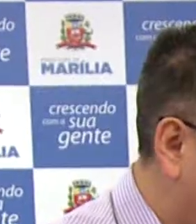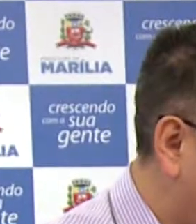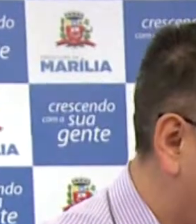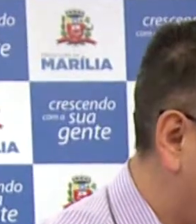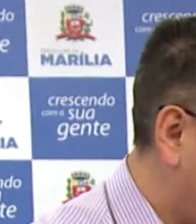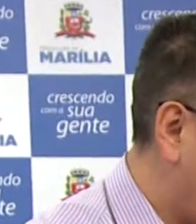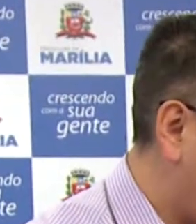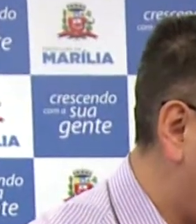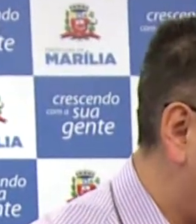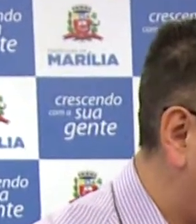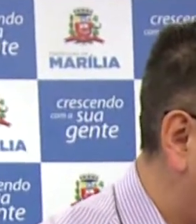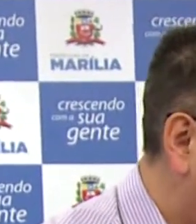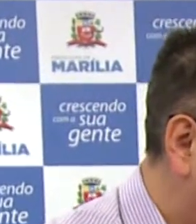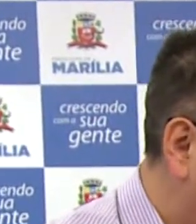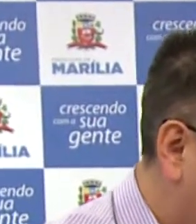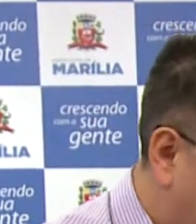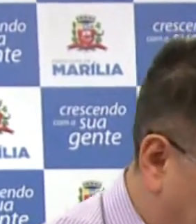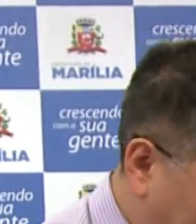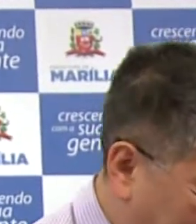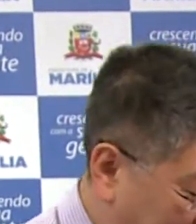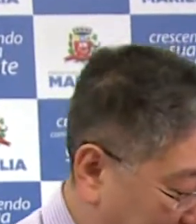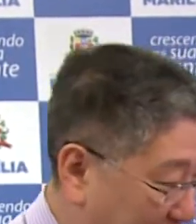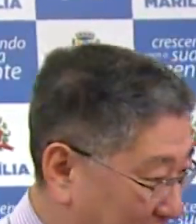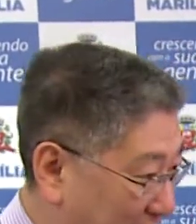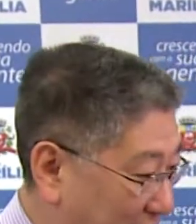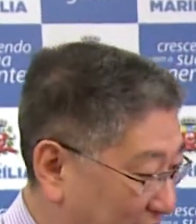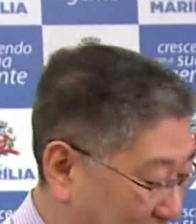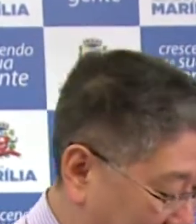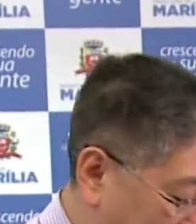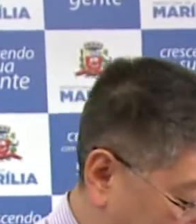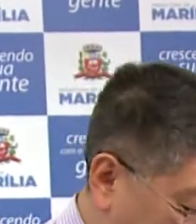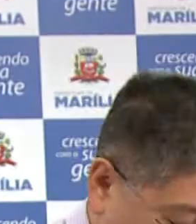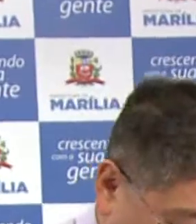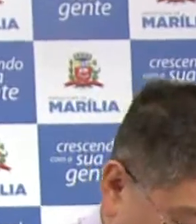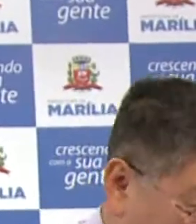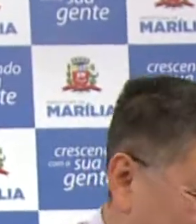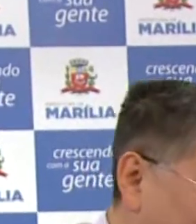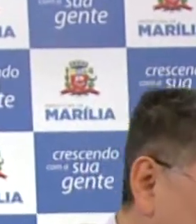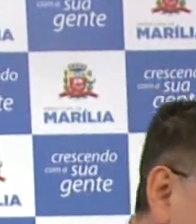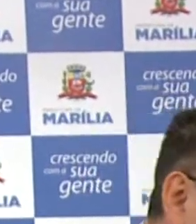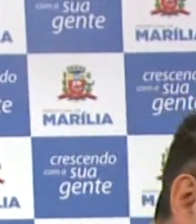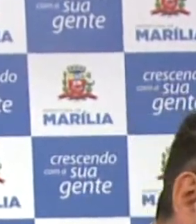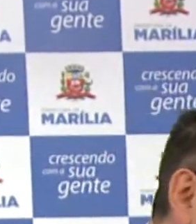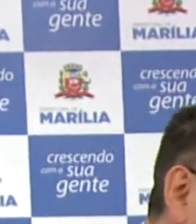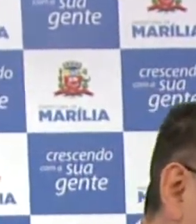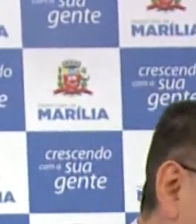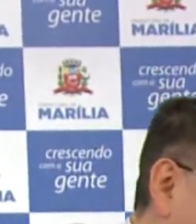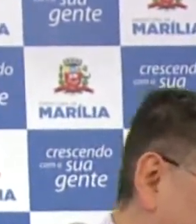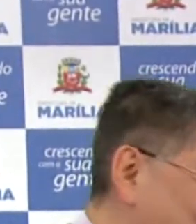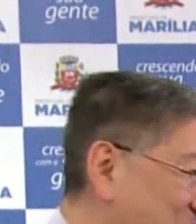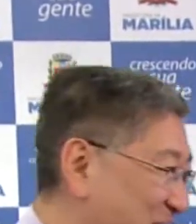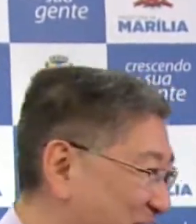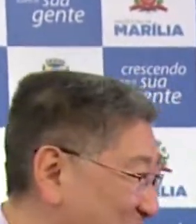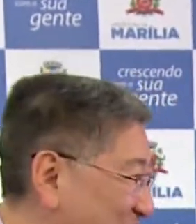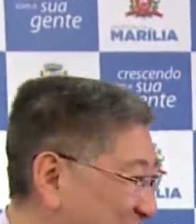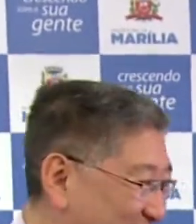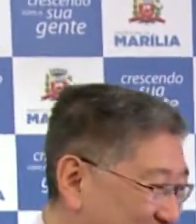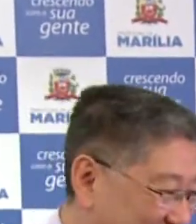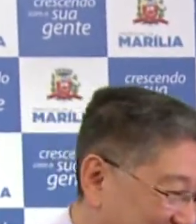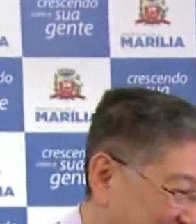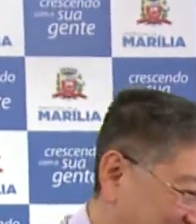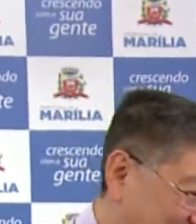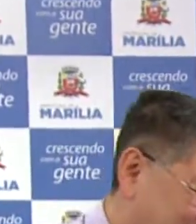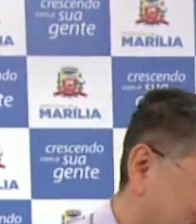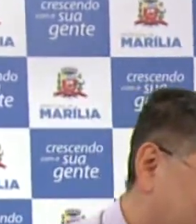em 2013 inicialmente quatro escolas foram cadastradas duas e mês Favo de Mel e Primavera e